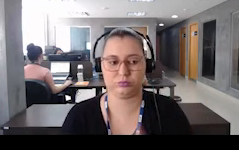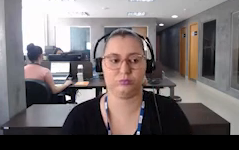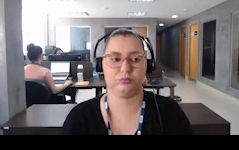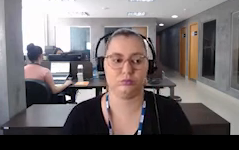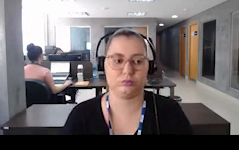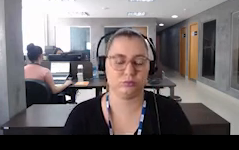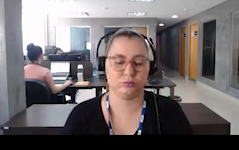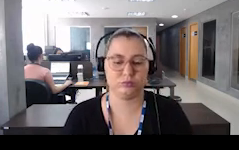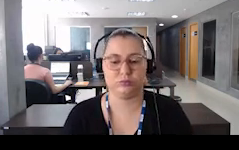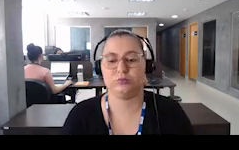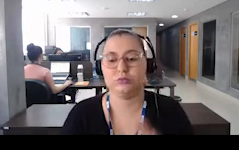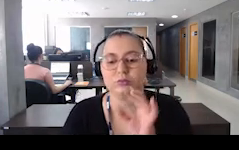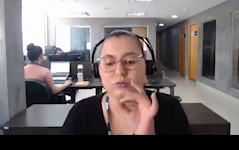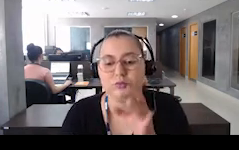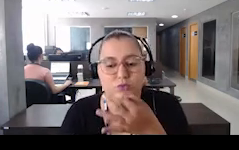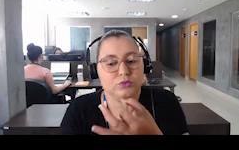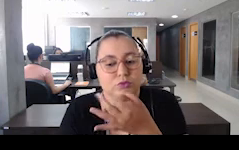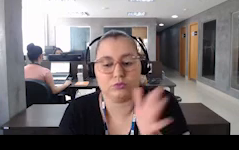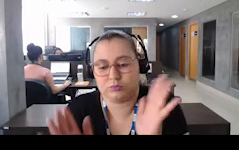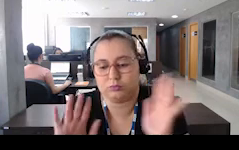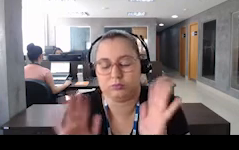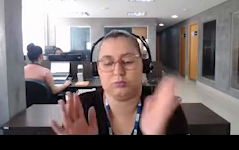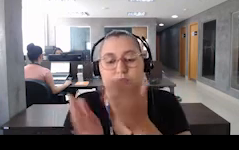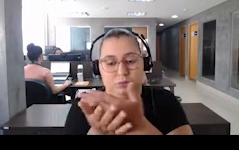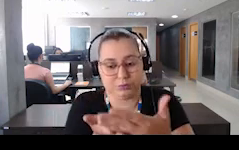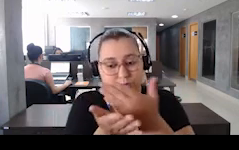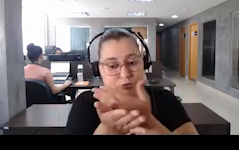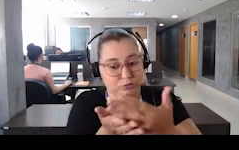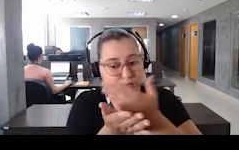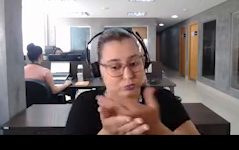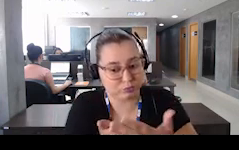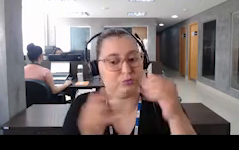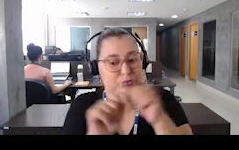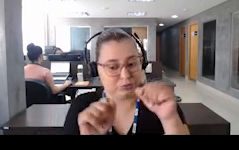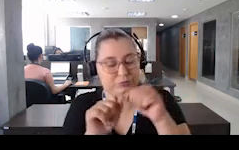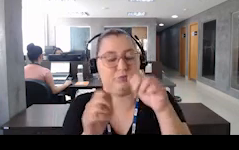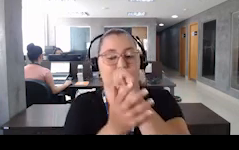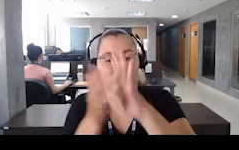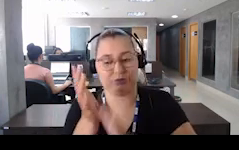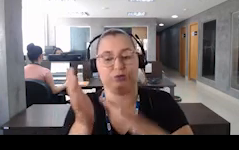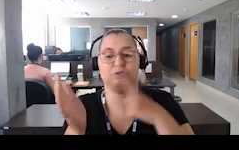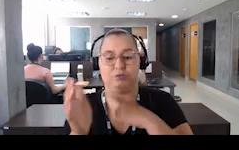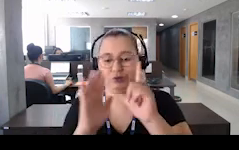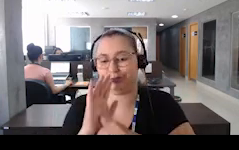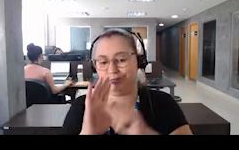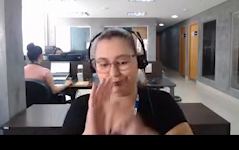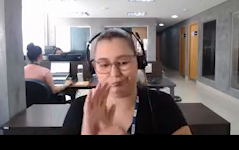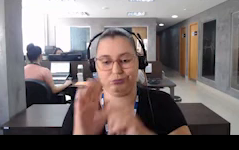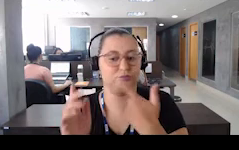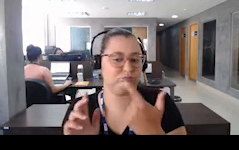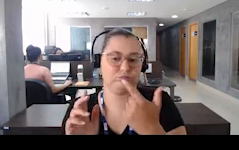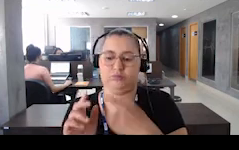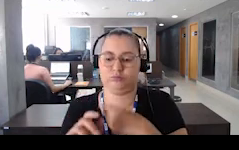certo? Então, vocês precisam começar, sabe? Então, se vocês não começarem a fazer, vocês não